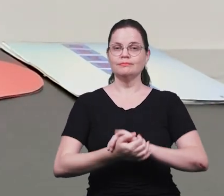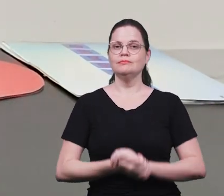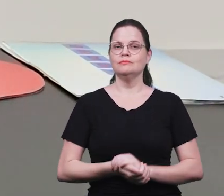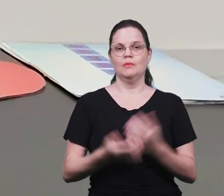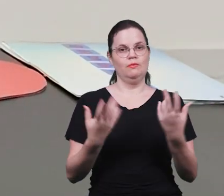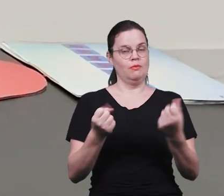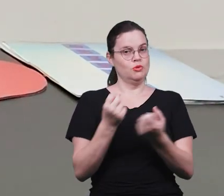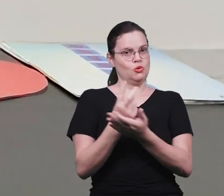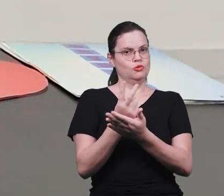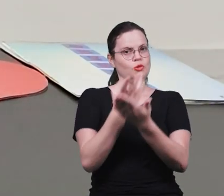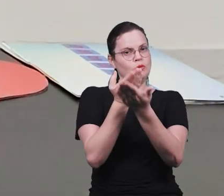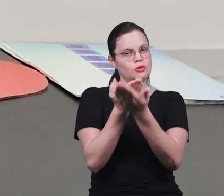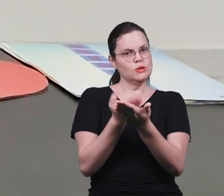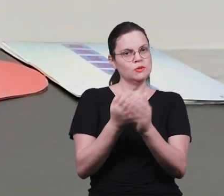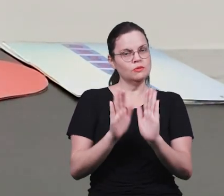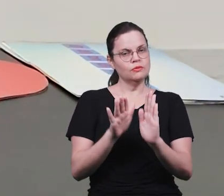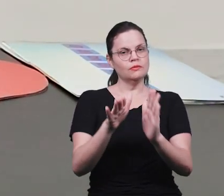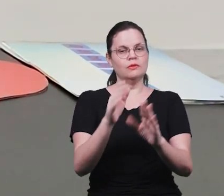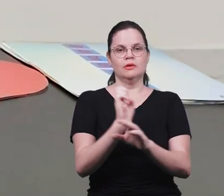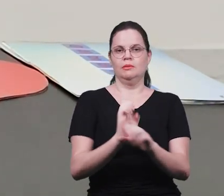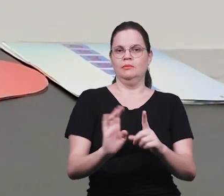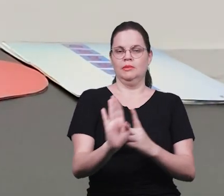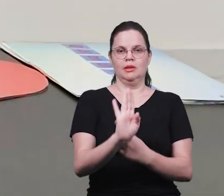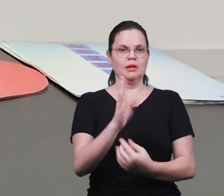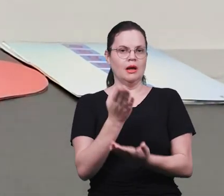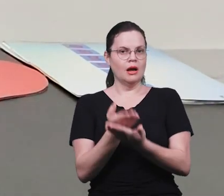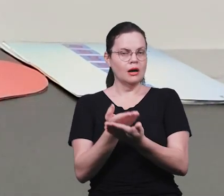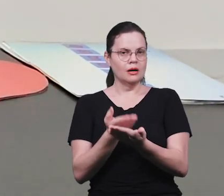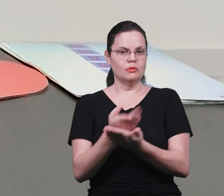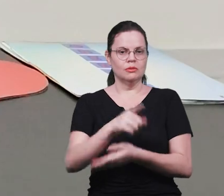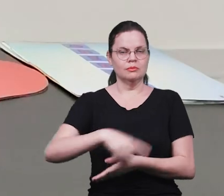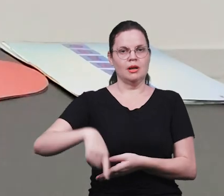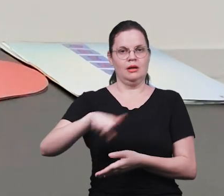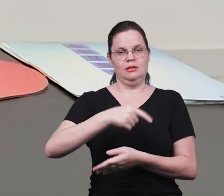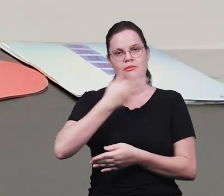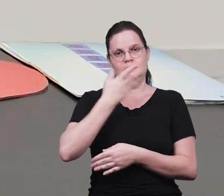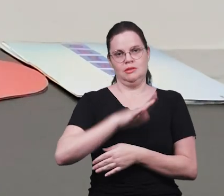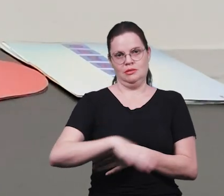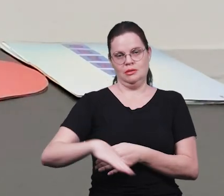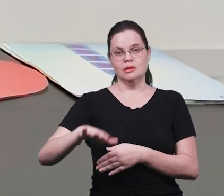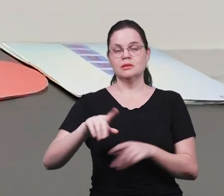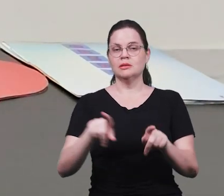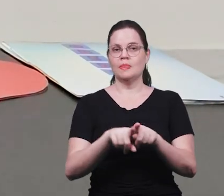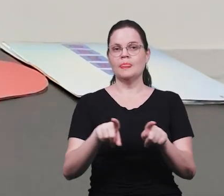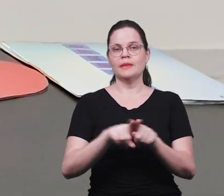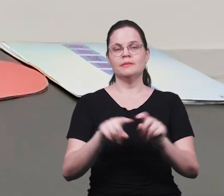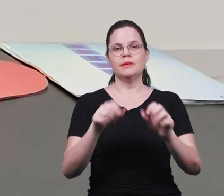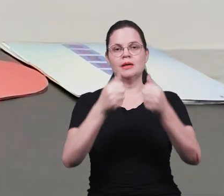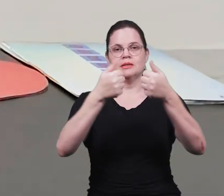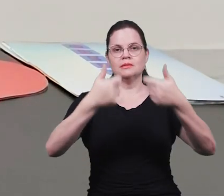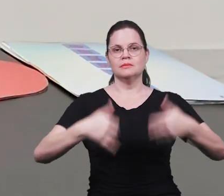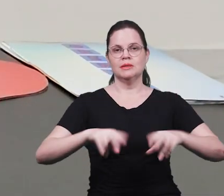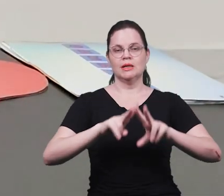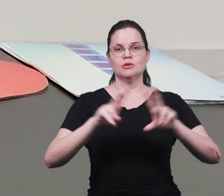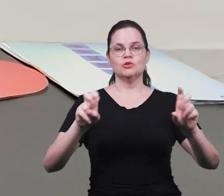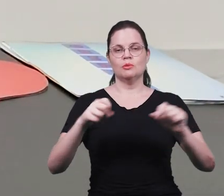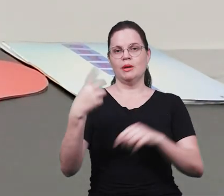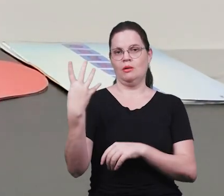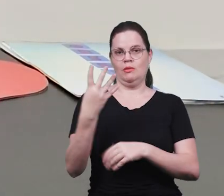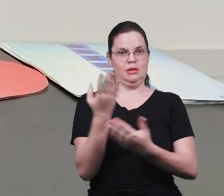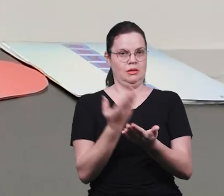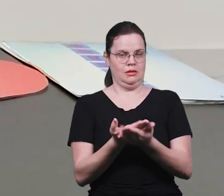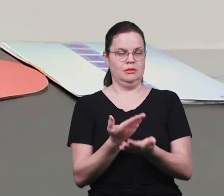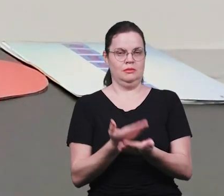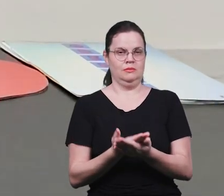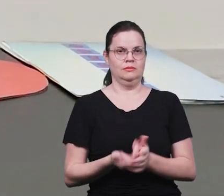dar continuidade, aos estudos que temos feito em relação às aulas de EBD e falar um pouquinho sobre essa aula